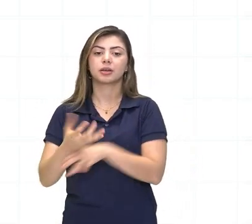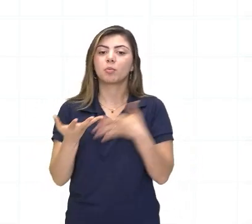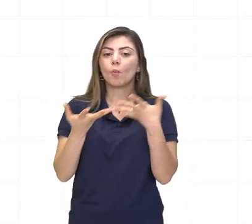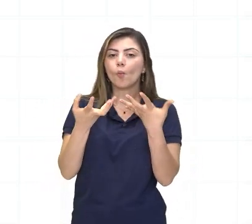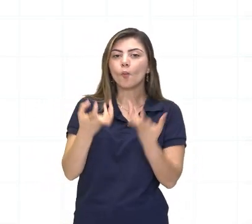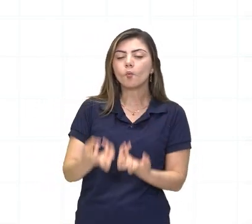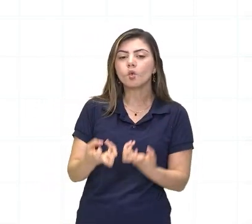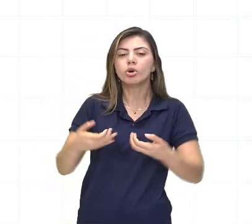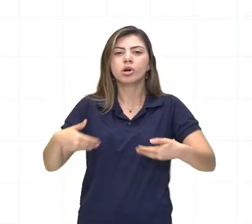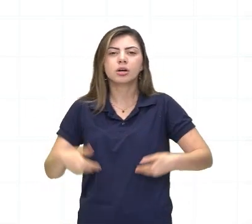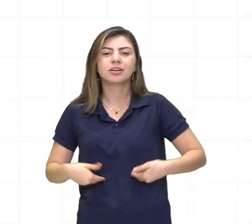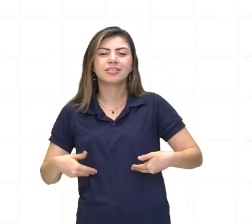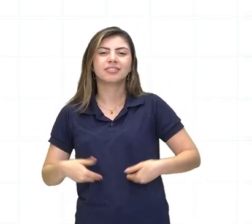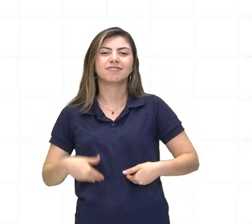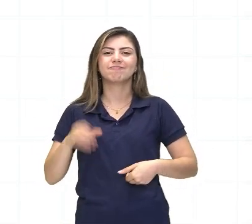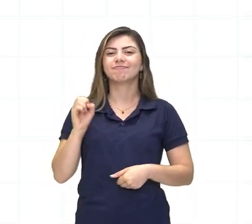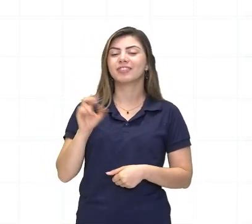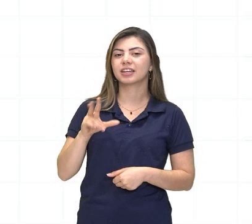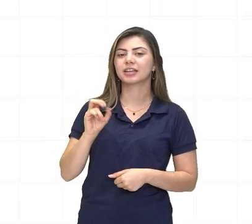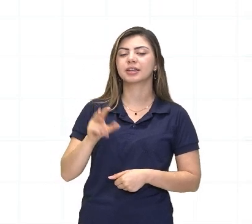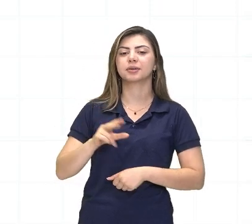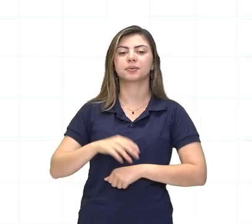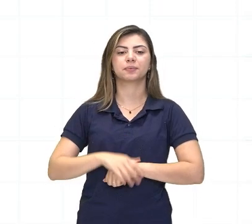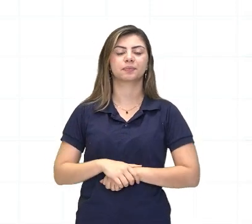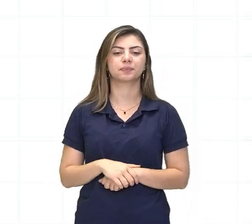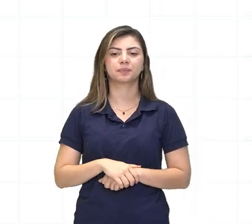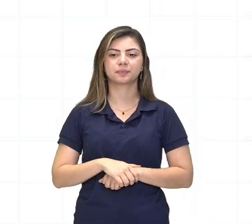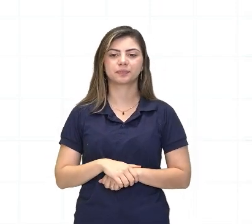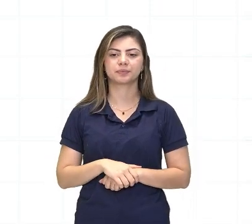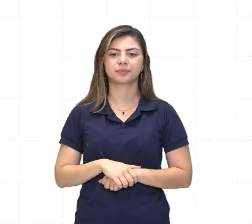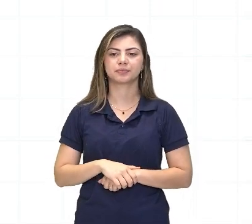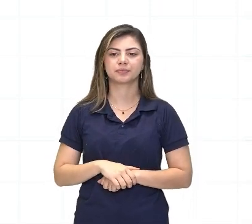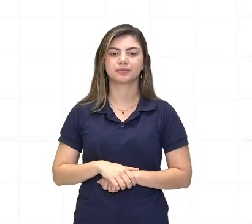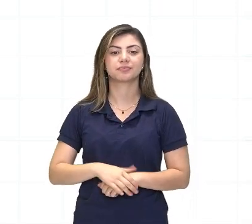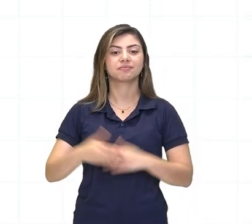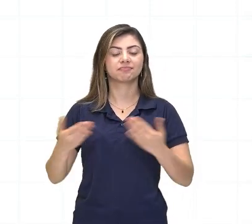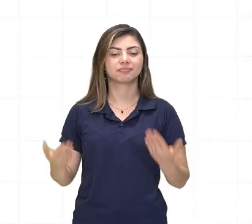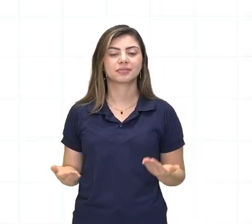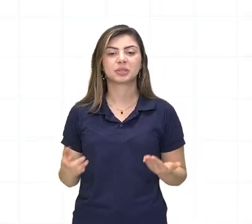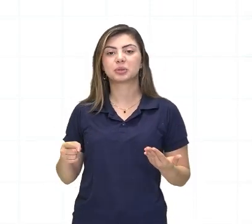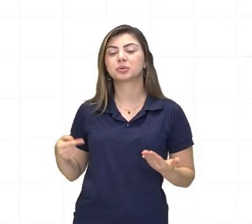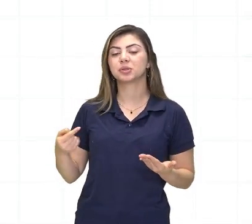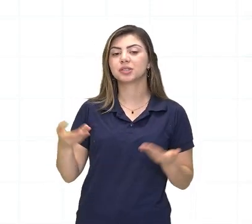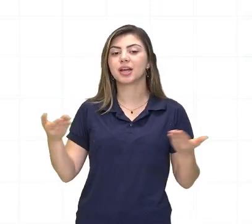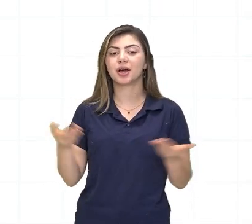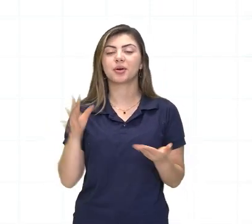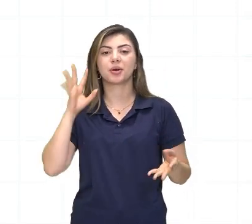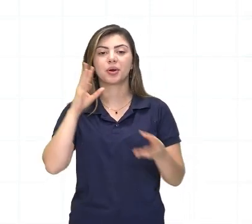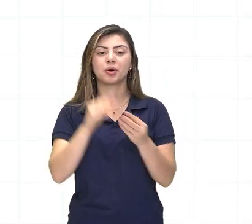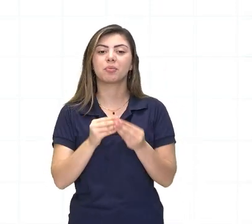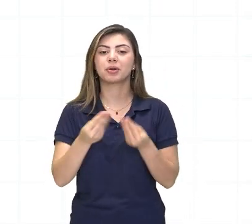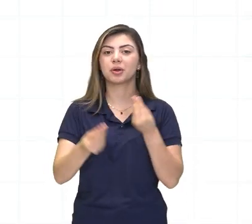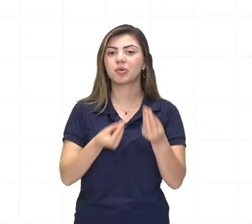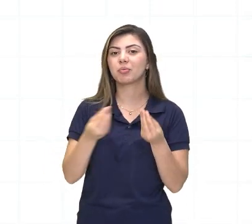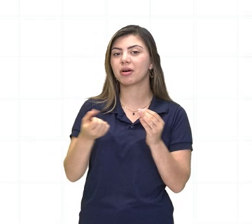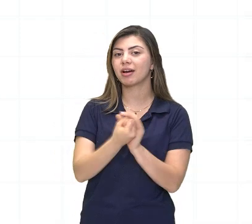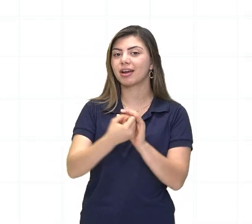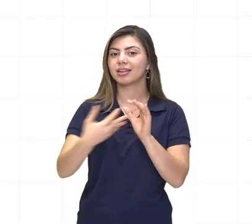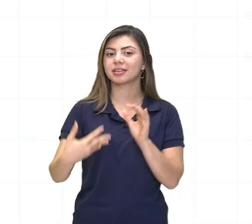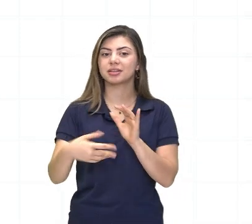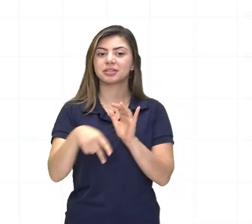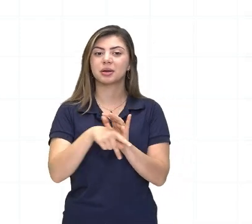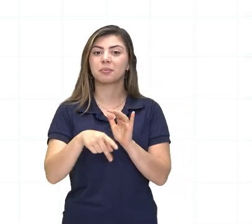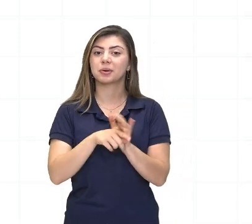Seca, Fome e Veneno. Então, antes de tudo, a gente vai tentar compreender um pouquinho das características